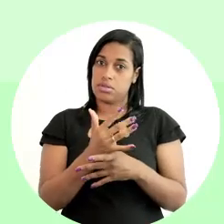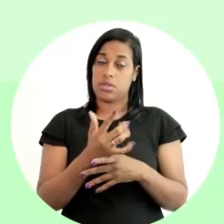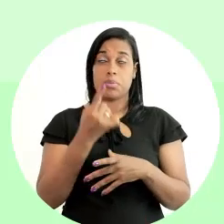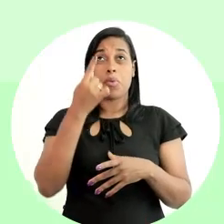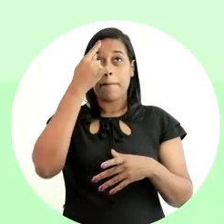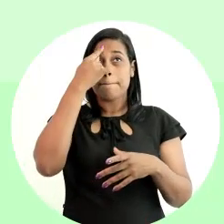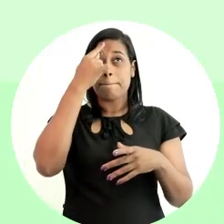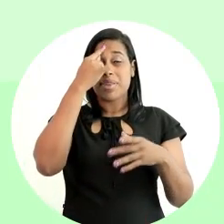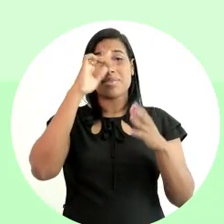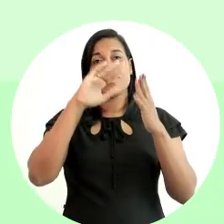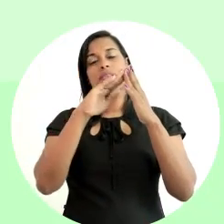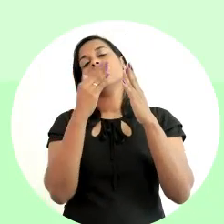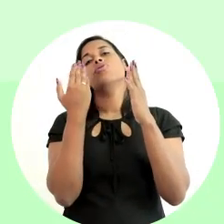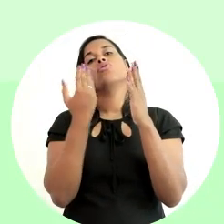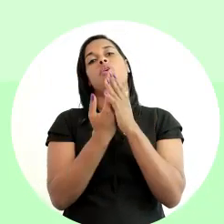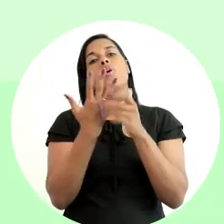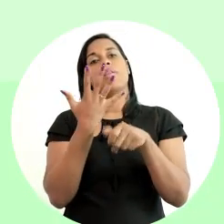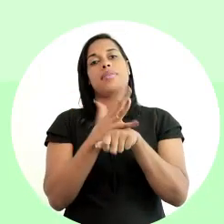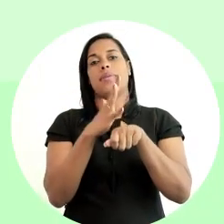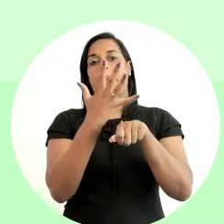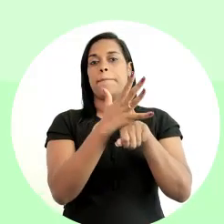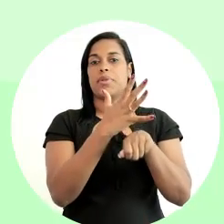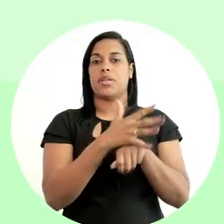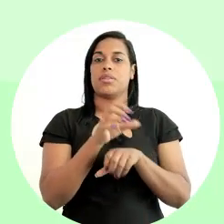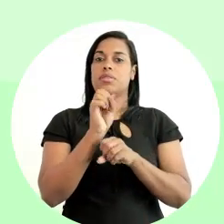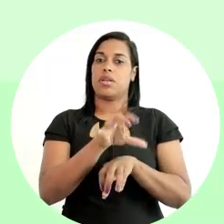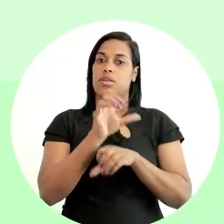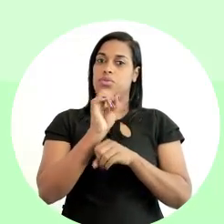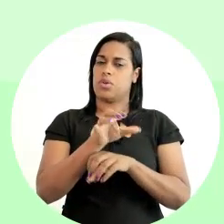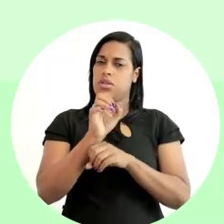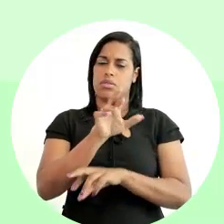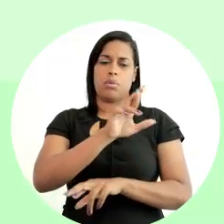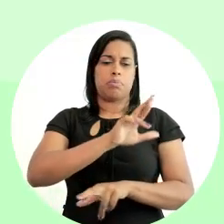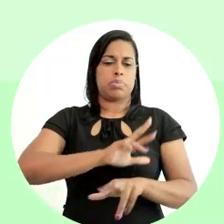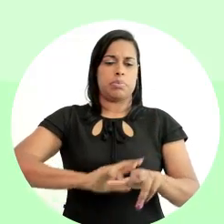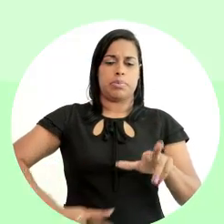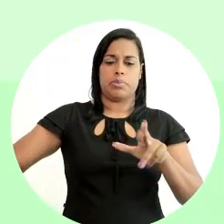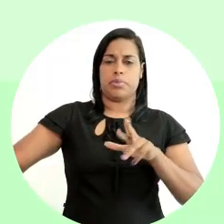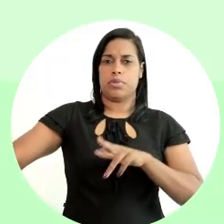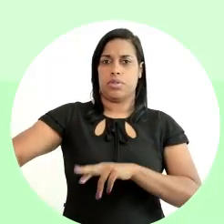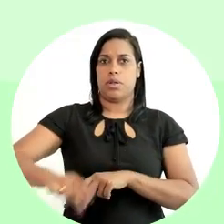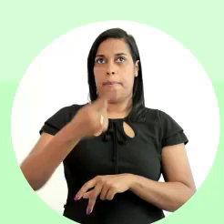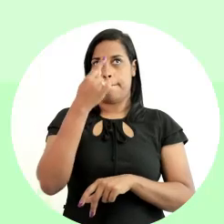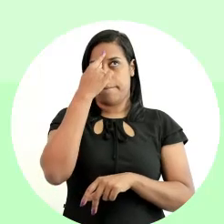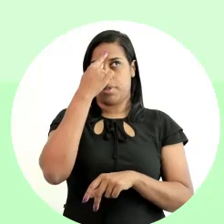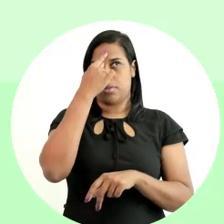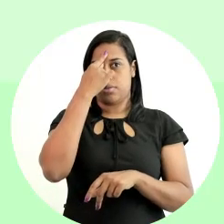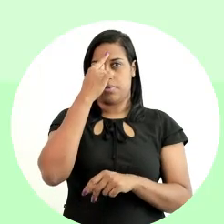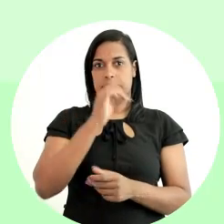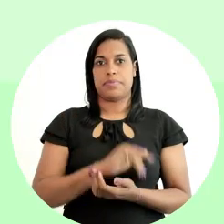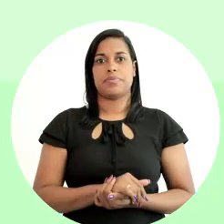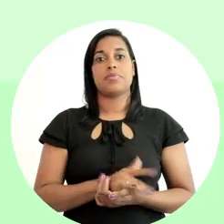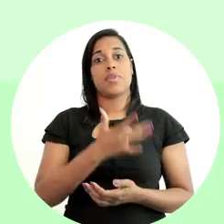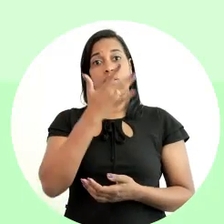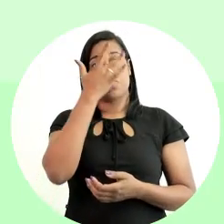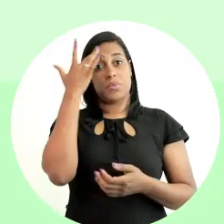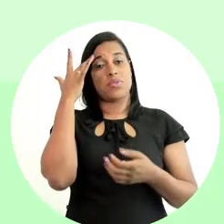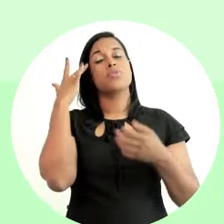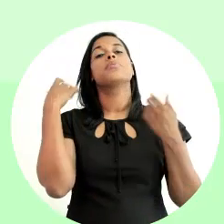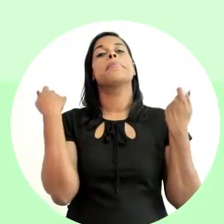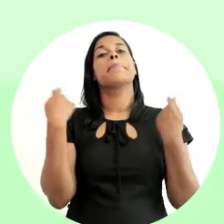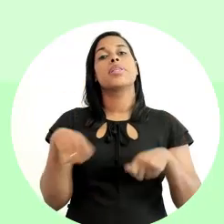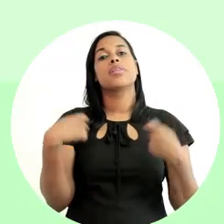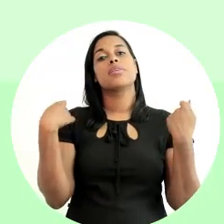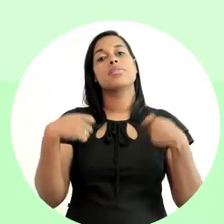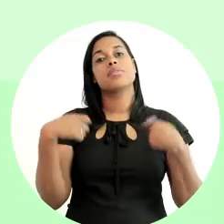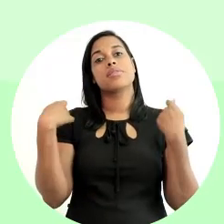área urbana, na prática, a educação é muito mais diversa do que a gente pode imaginar. As pessoas que